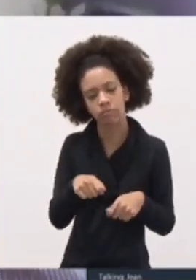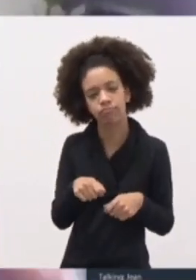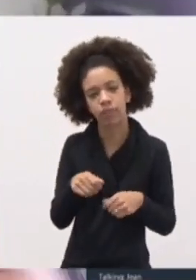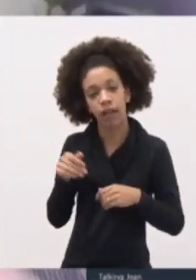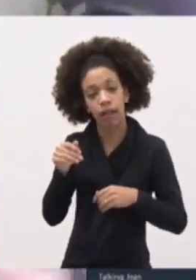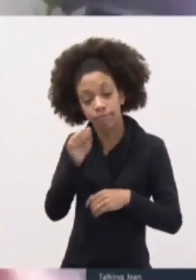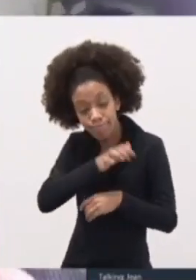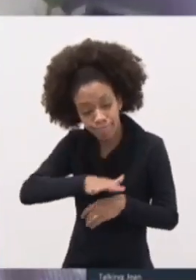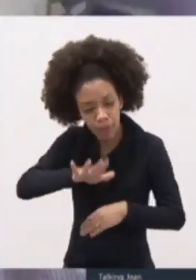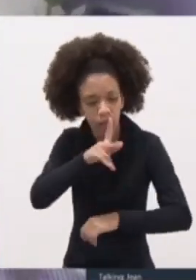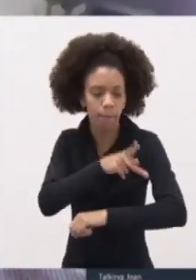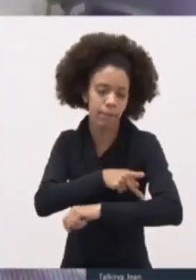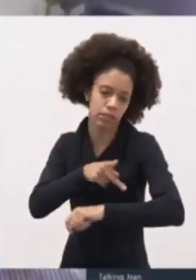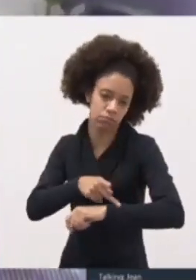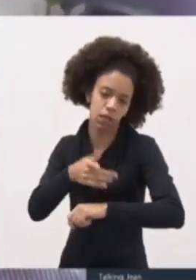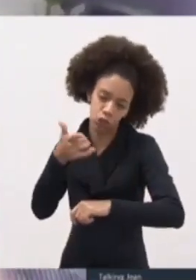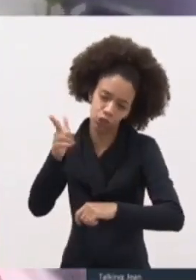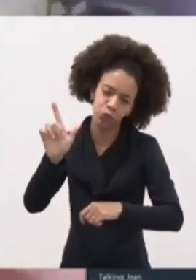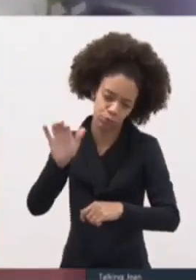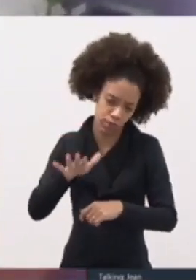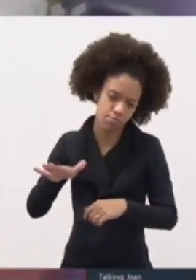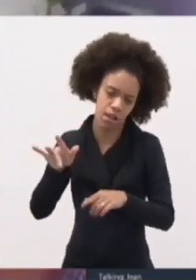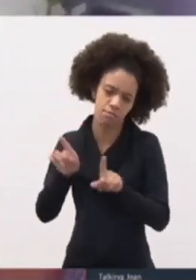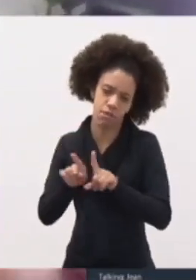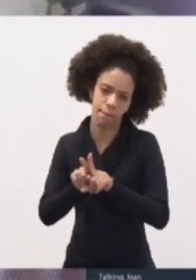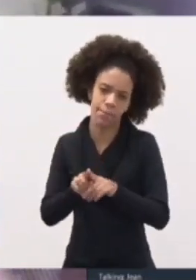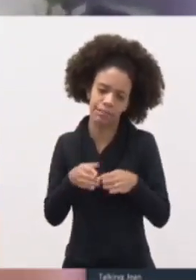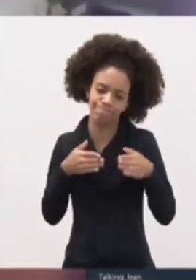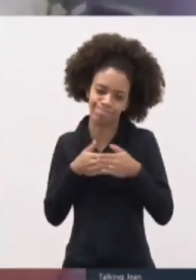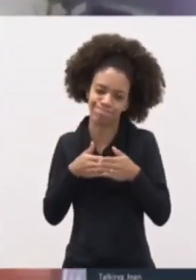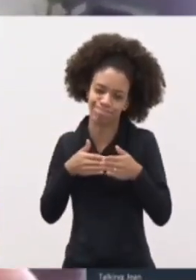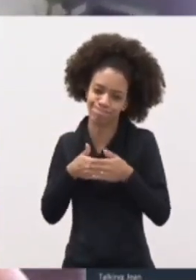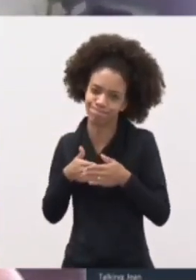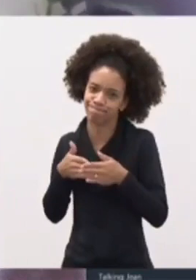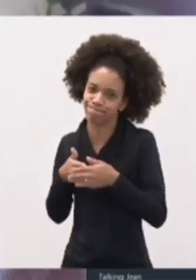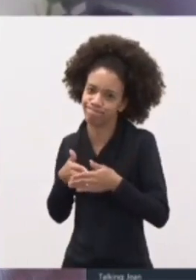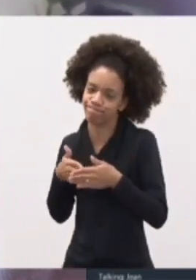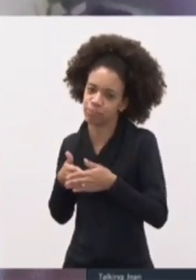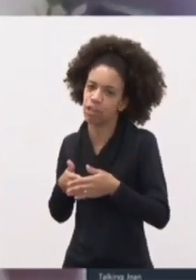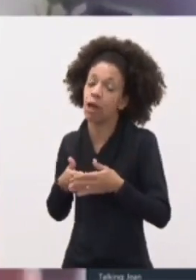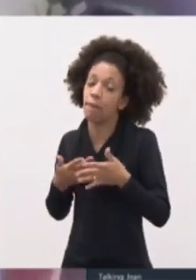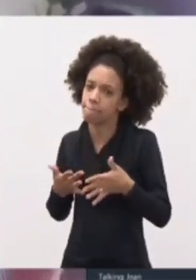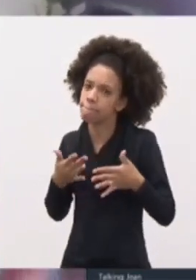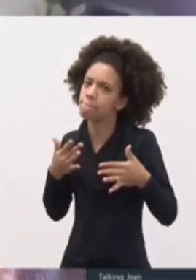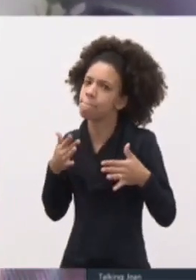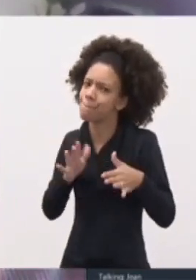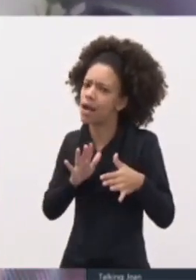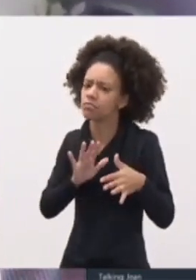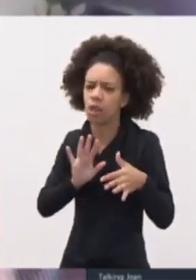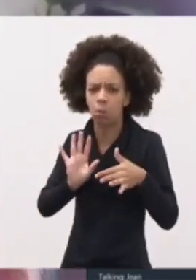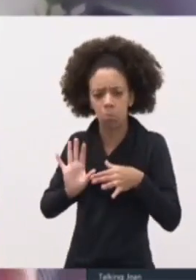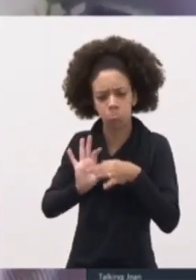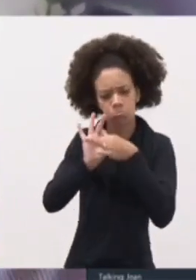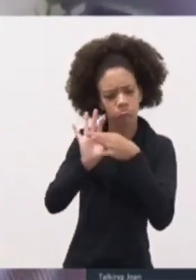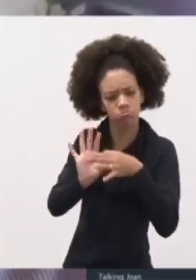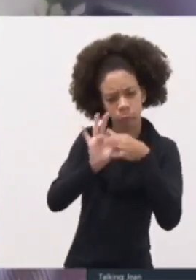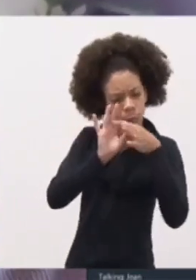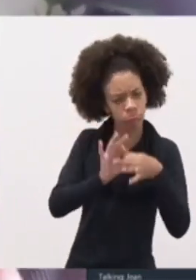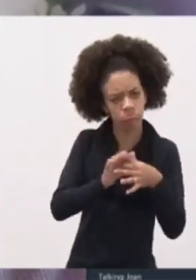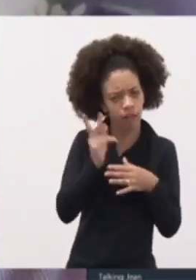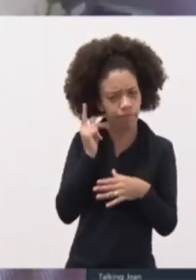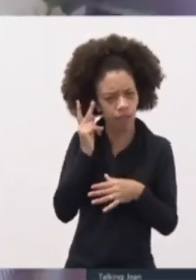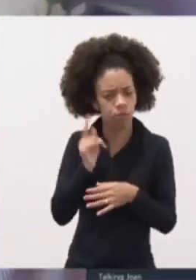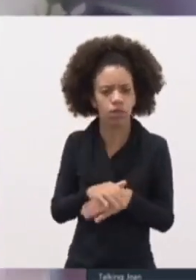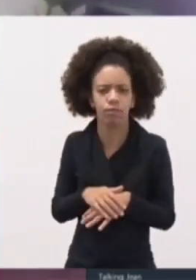pedagógica e das outras áreas também, elas estão imbricadas, elas estão misturadas, né? Isso é super natural, você não vai falar